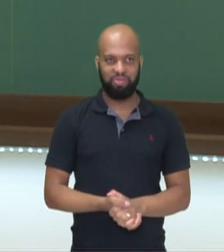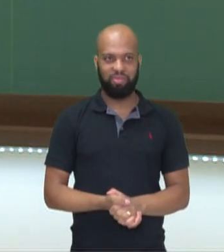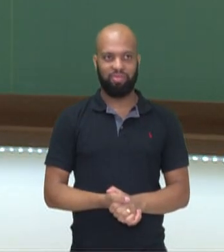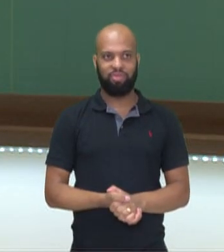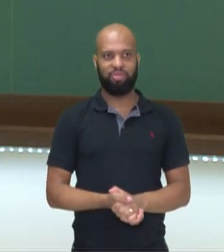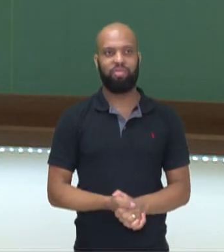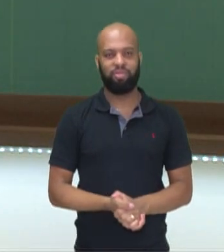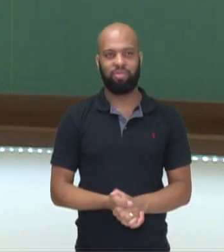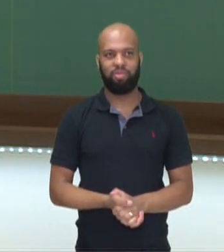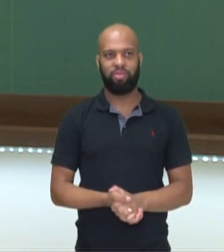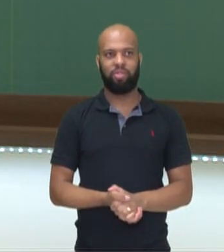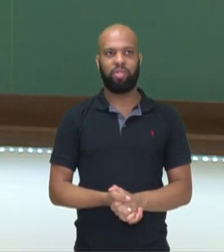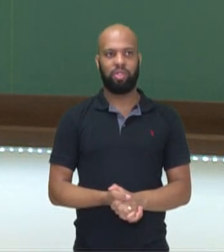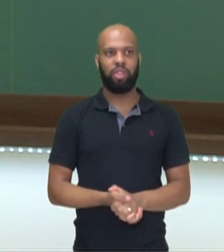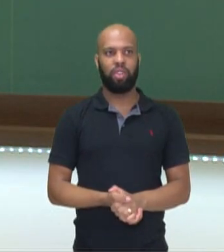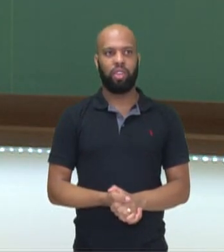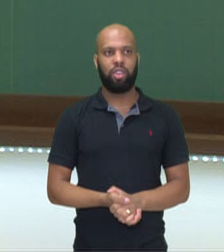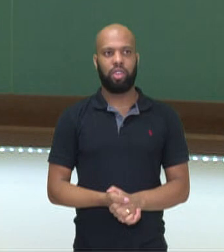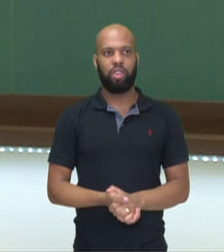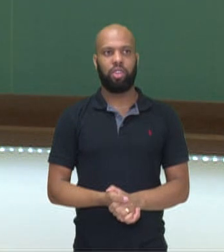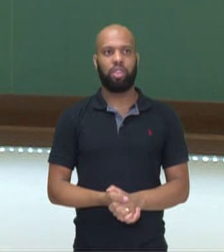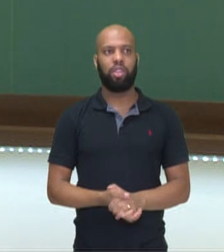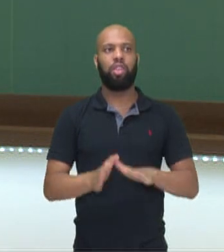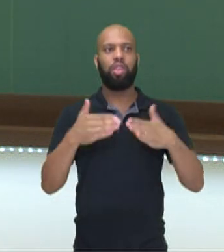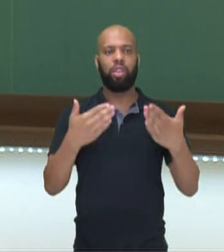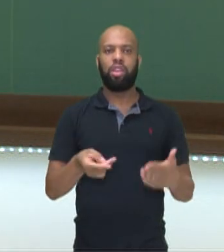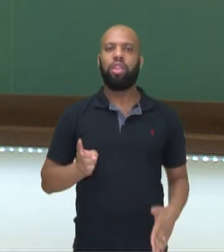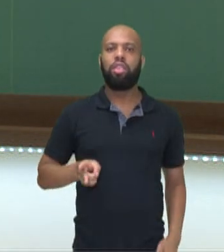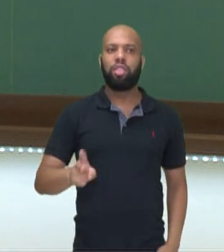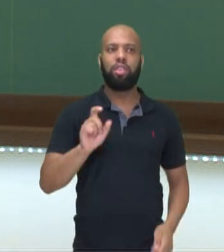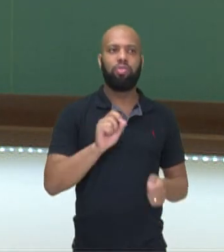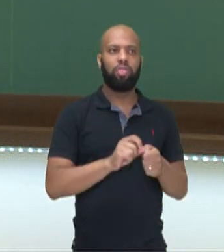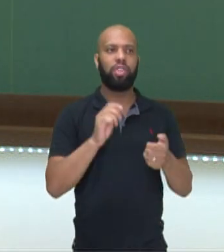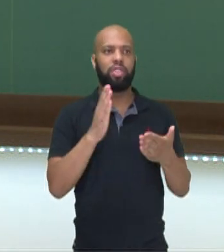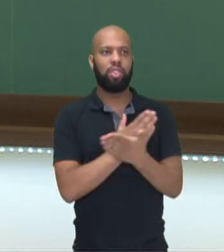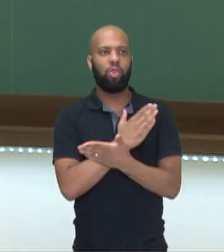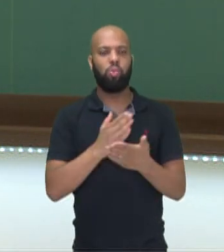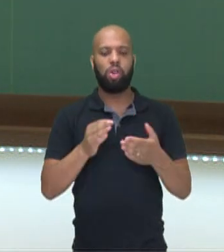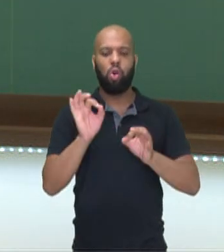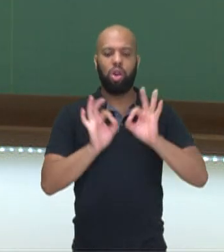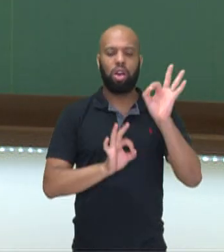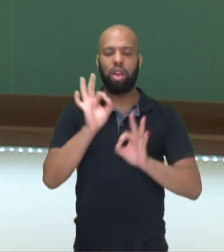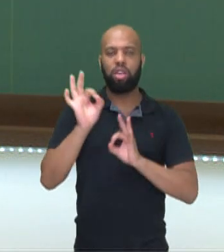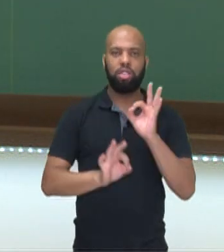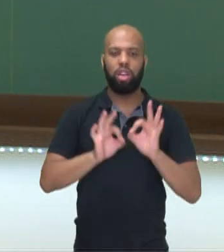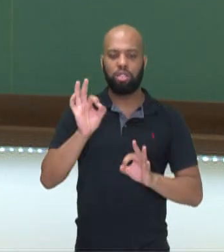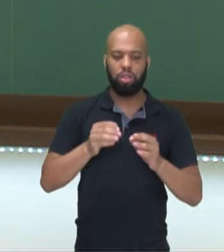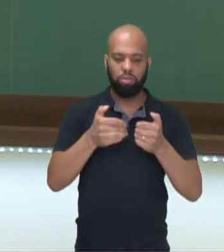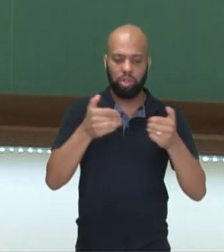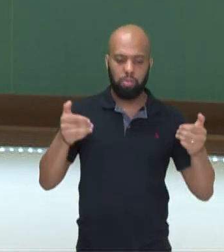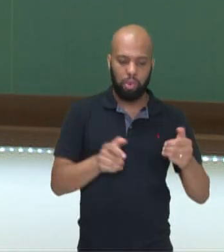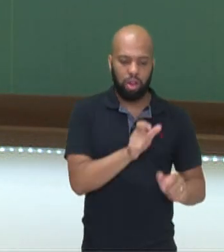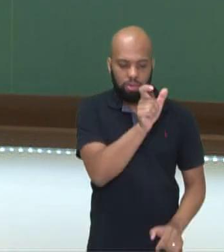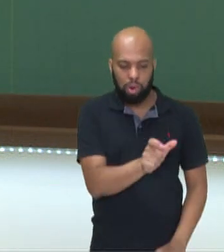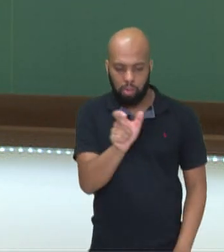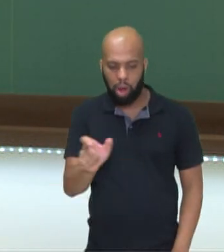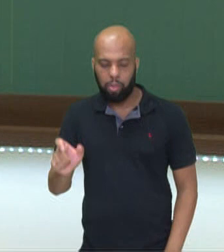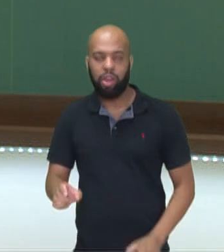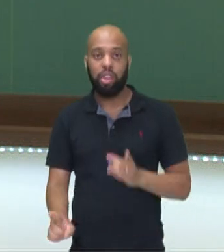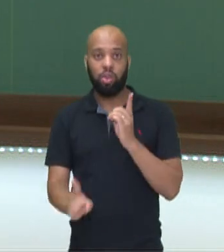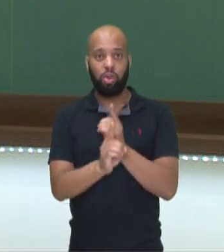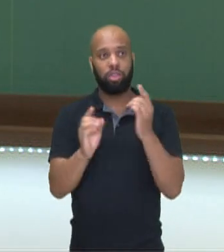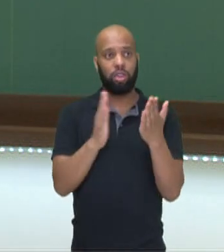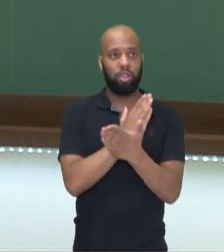ele de forma plana. Nós costumamos fazer algumas divisões no plano para a gente conseguir localizar algumas